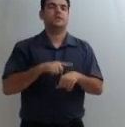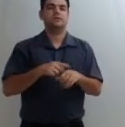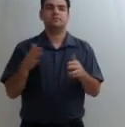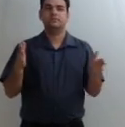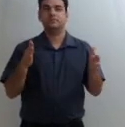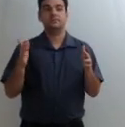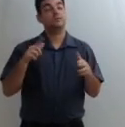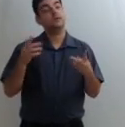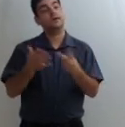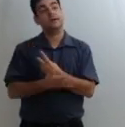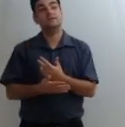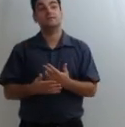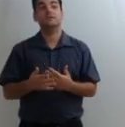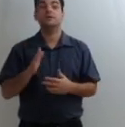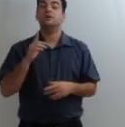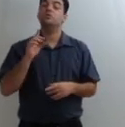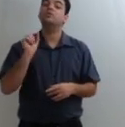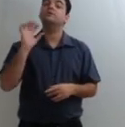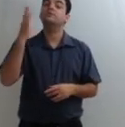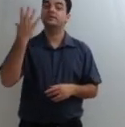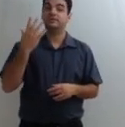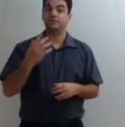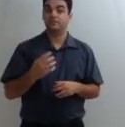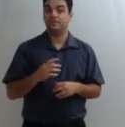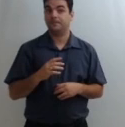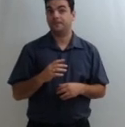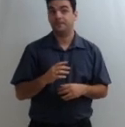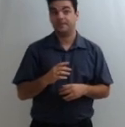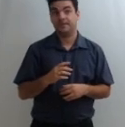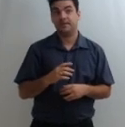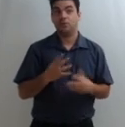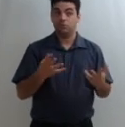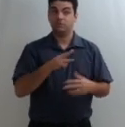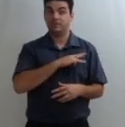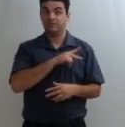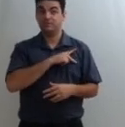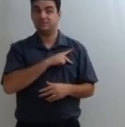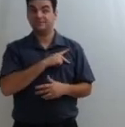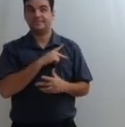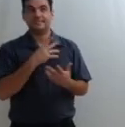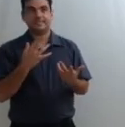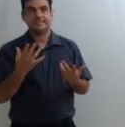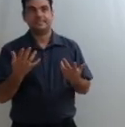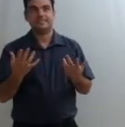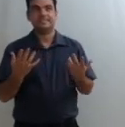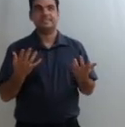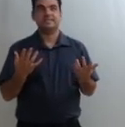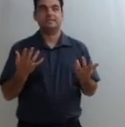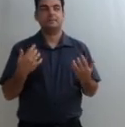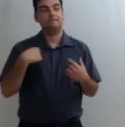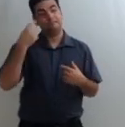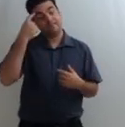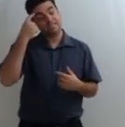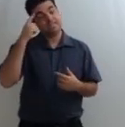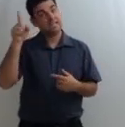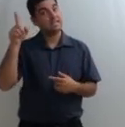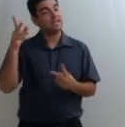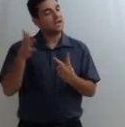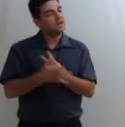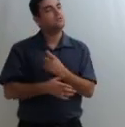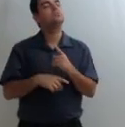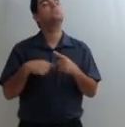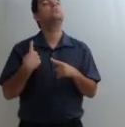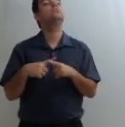grave. O problema, e aí o Ministério Público Federal, nesse momento, não concorda com a tese levantada pela